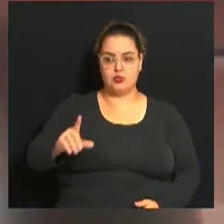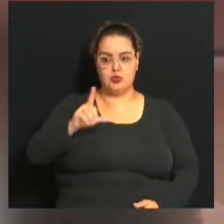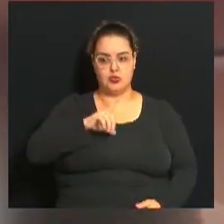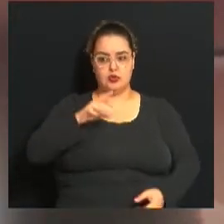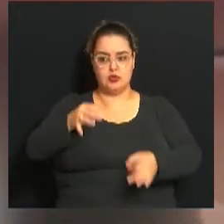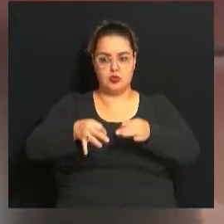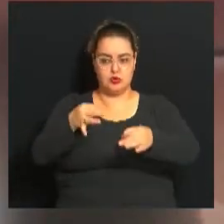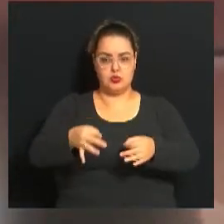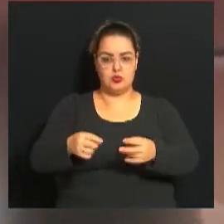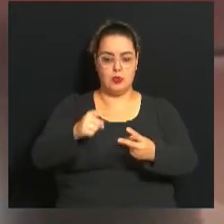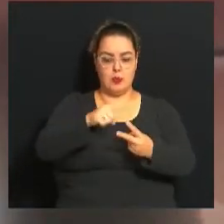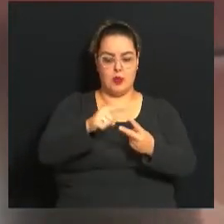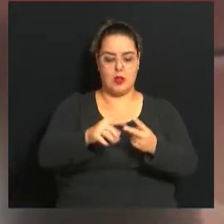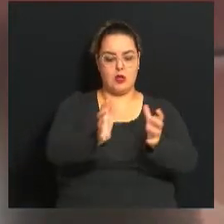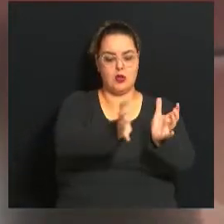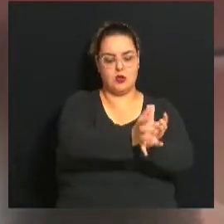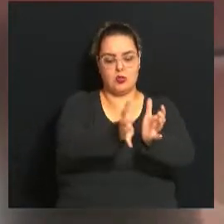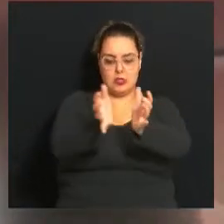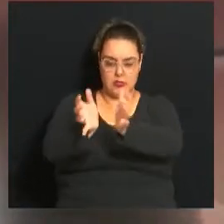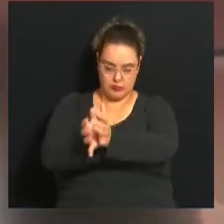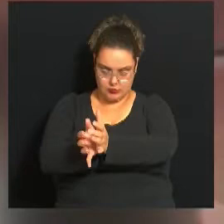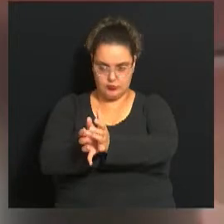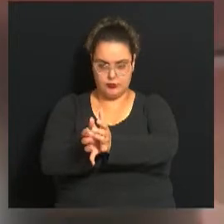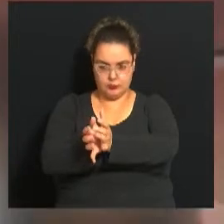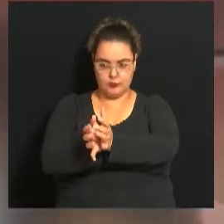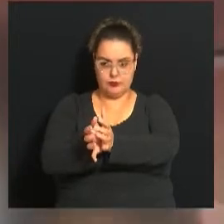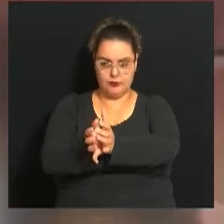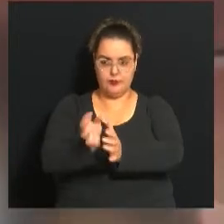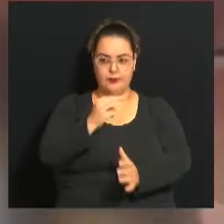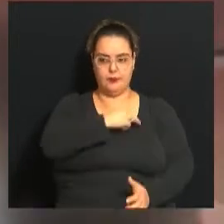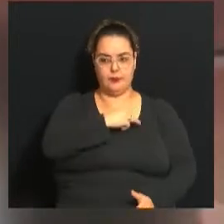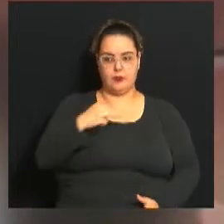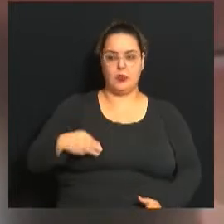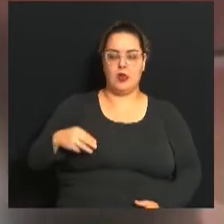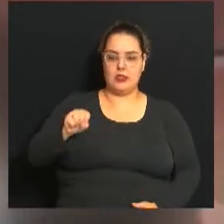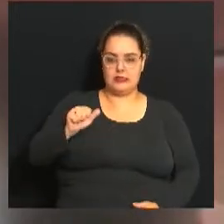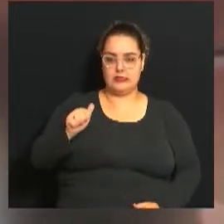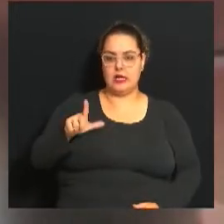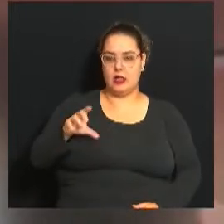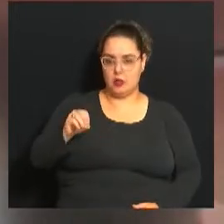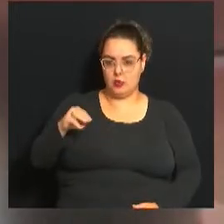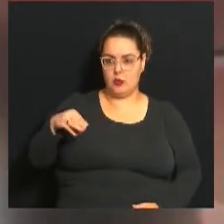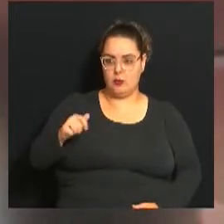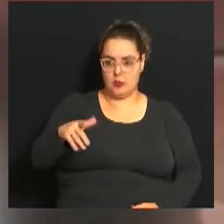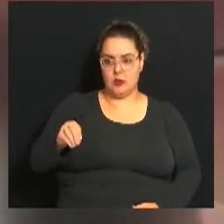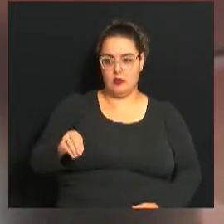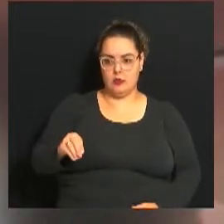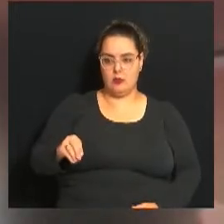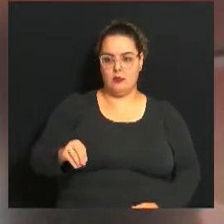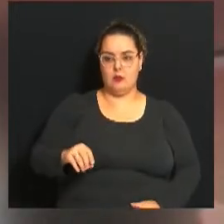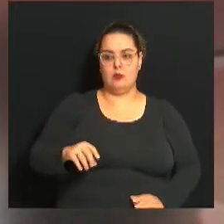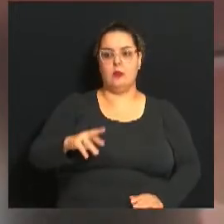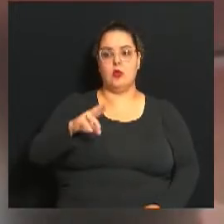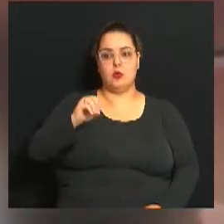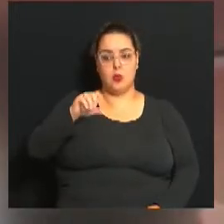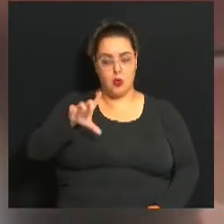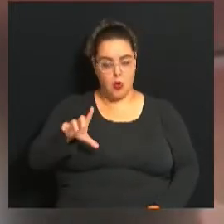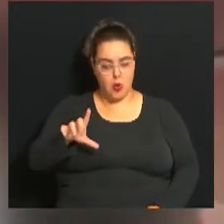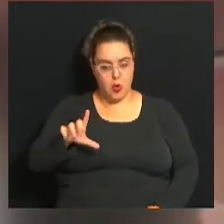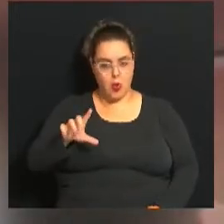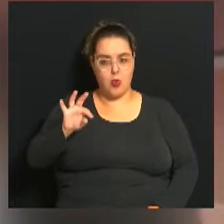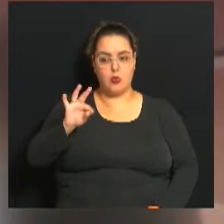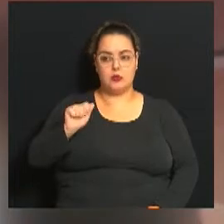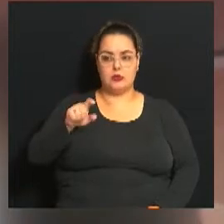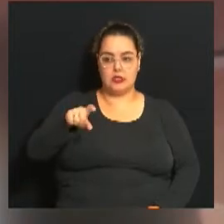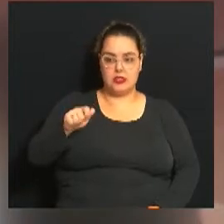duas turmas. O ministro Salomão tinha feito um voto pelo rol taxativo total, a ministra Nancy